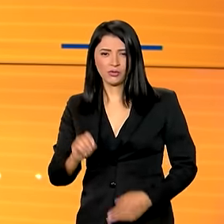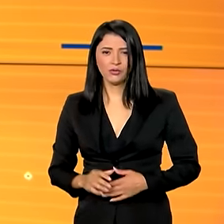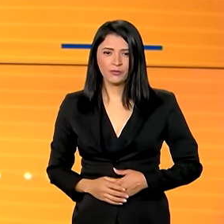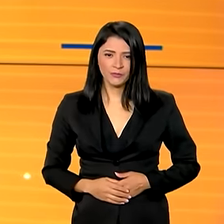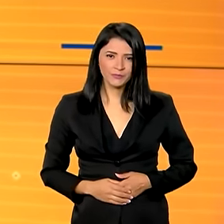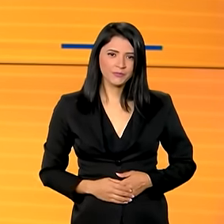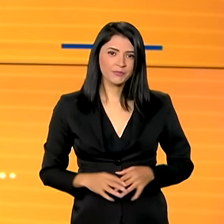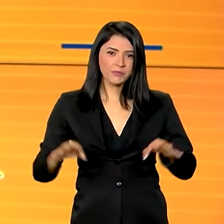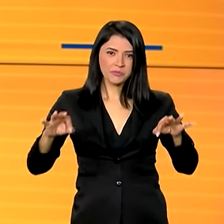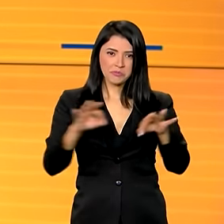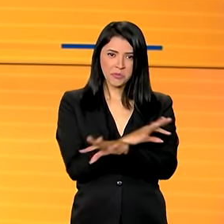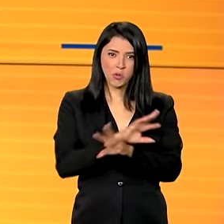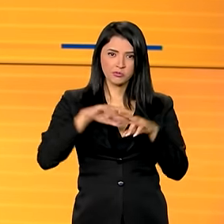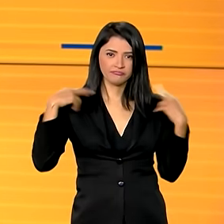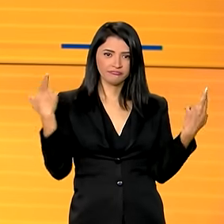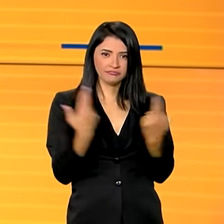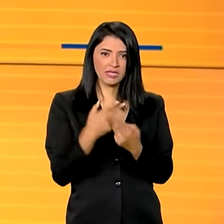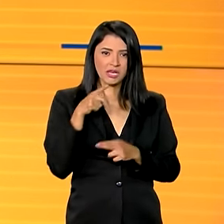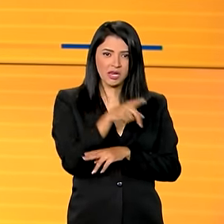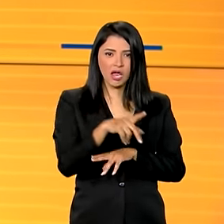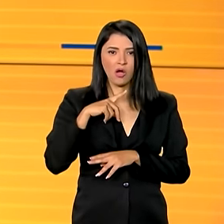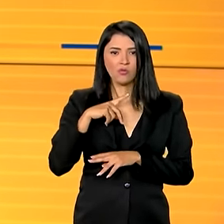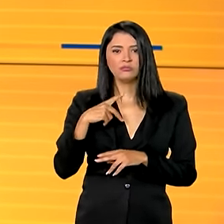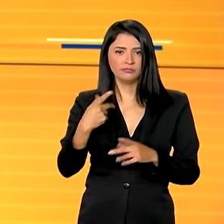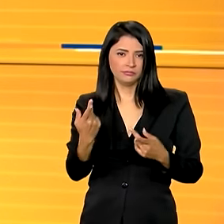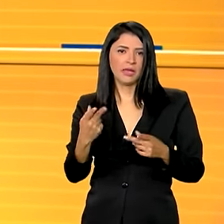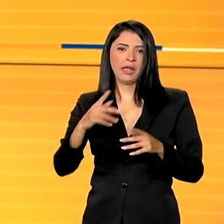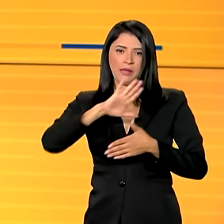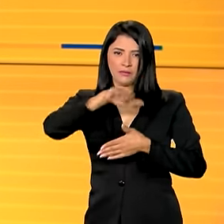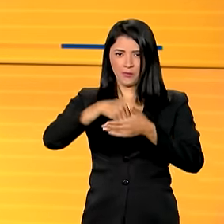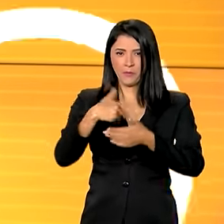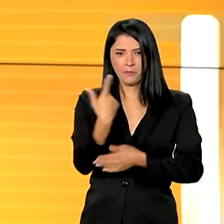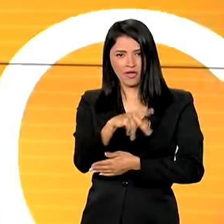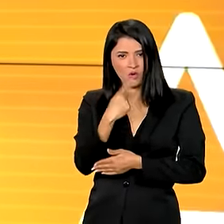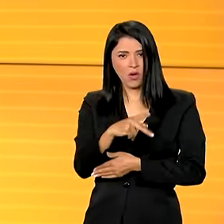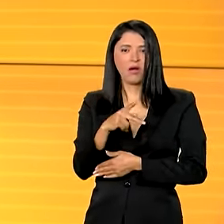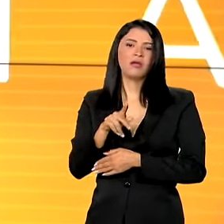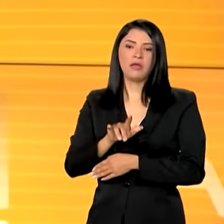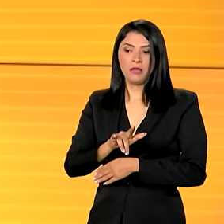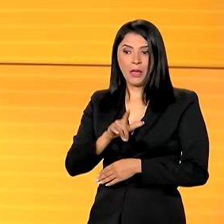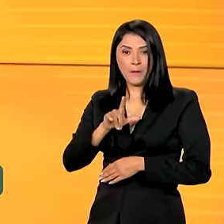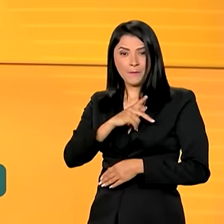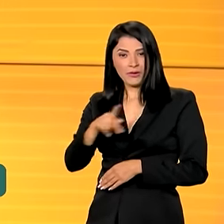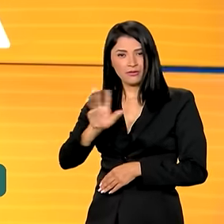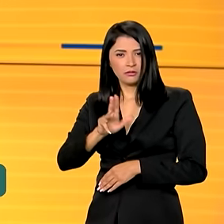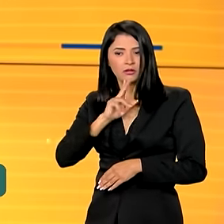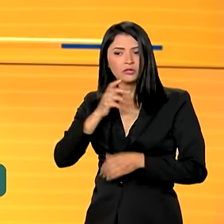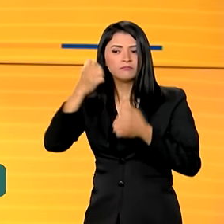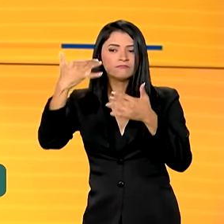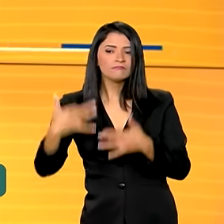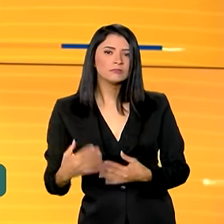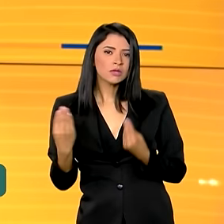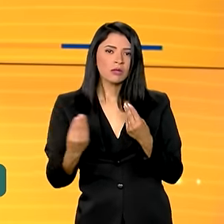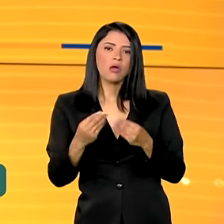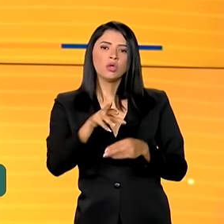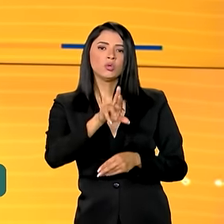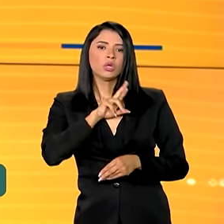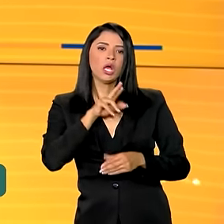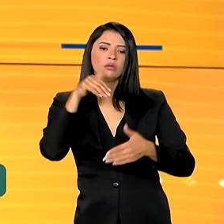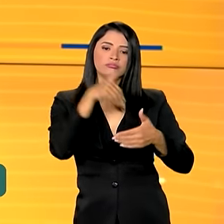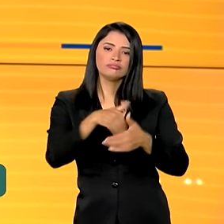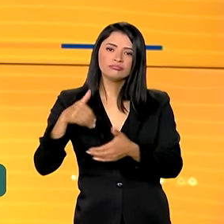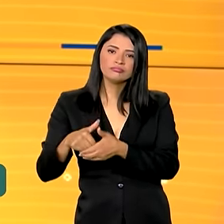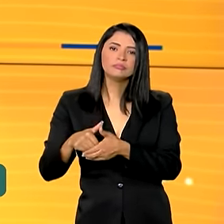E depois de participar desta reunião da cúpula do Mercosul no Paraguai, o presidente Lula comentou o resultado das eleições no